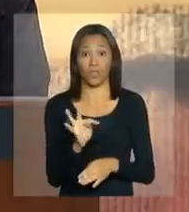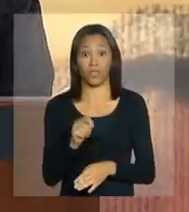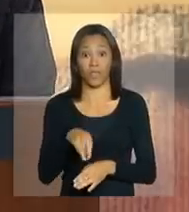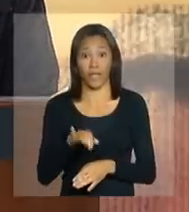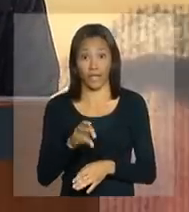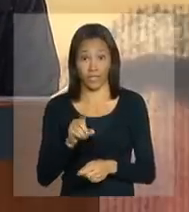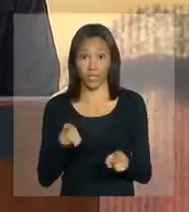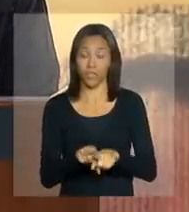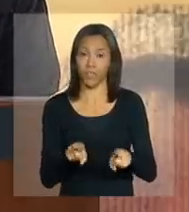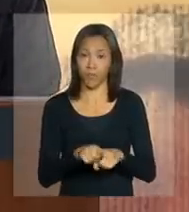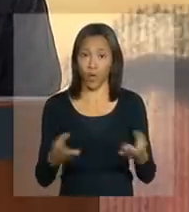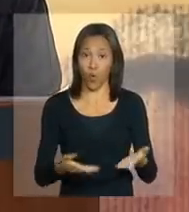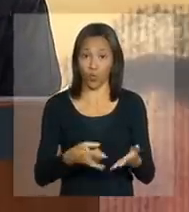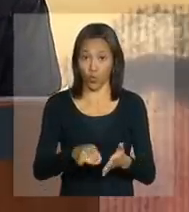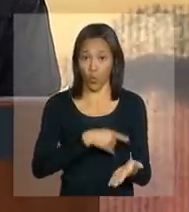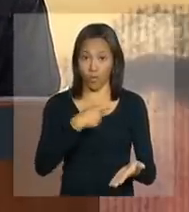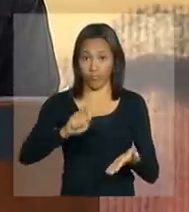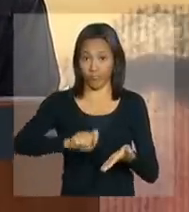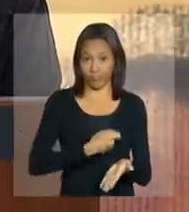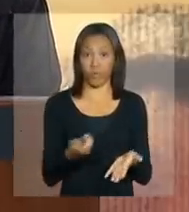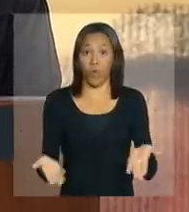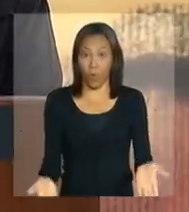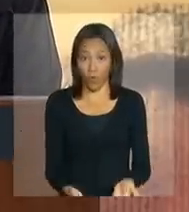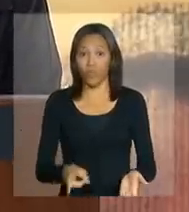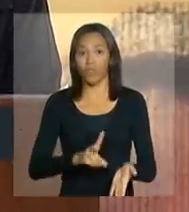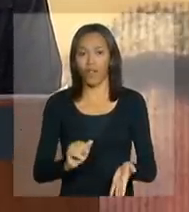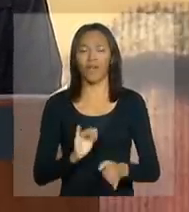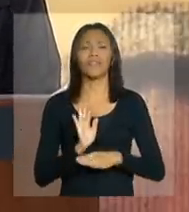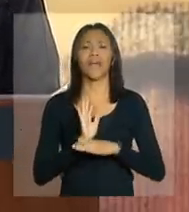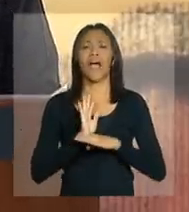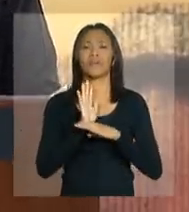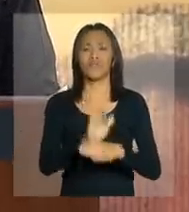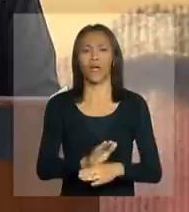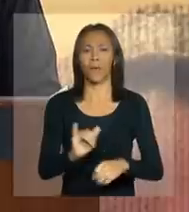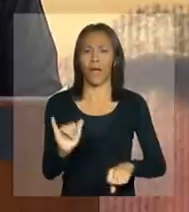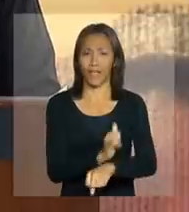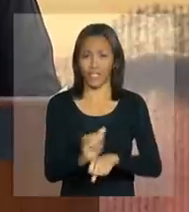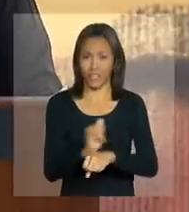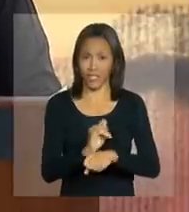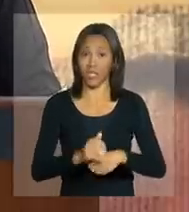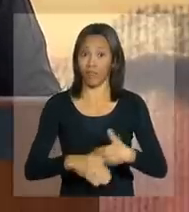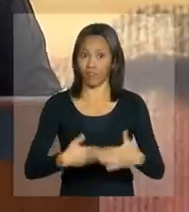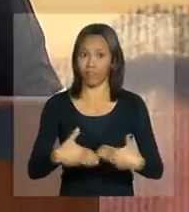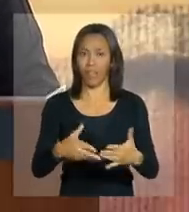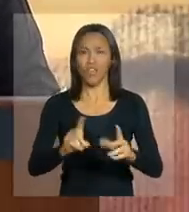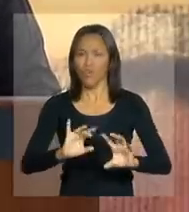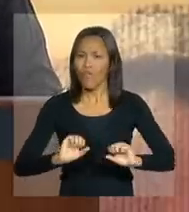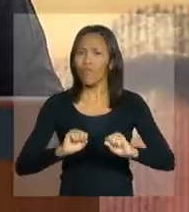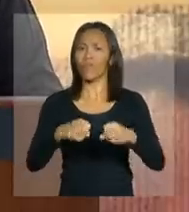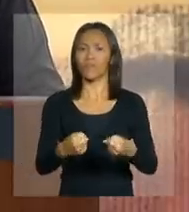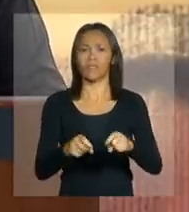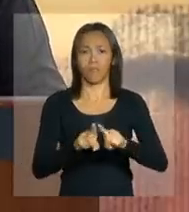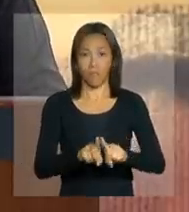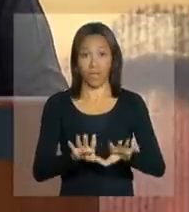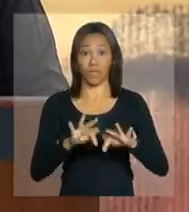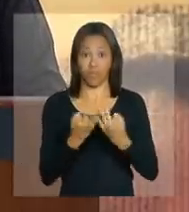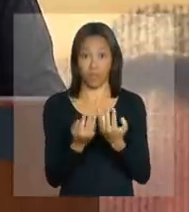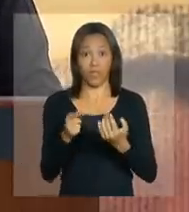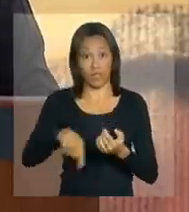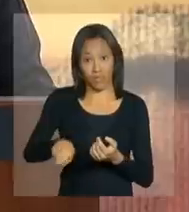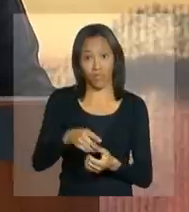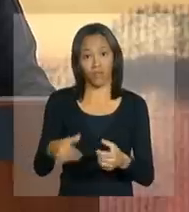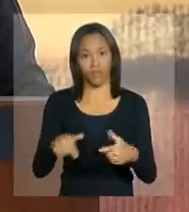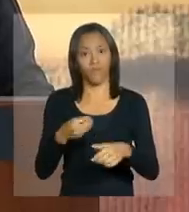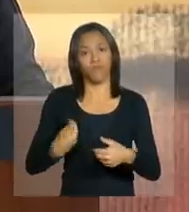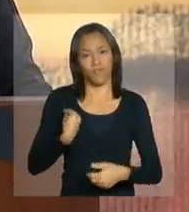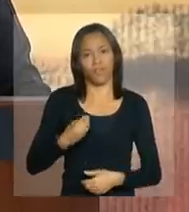cooperação que nós assinamos hoje ela vai construir uma estratégia que uma estratégia não só de fortalecimento dessas famílias rurais mas